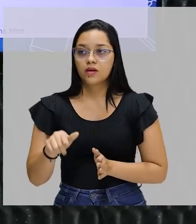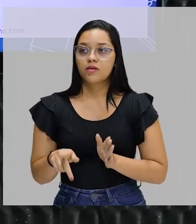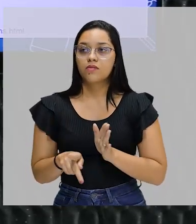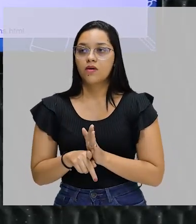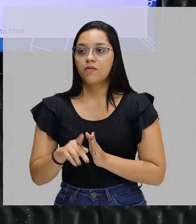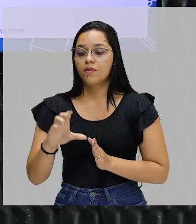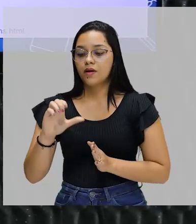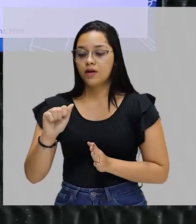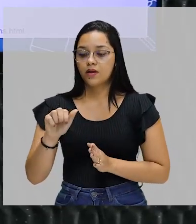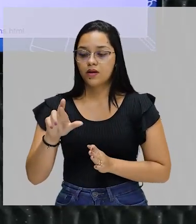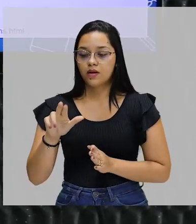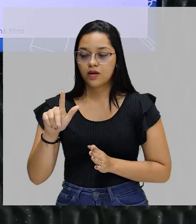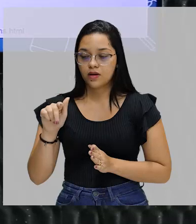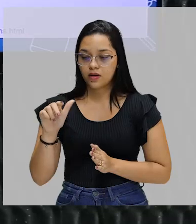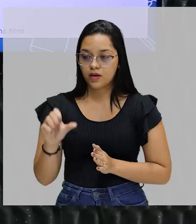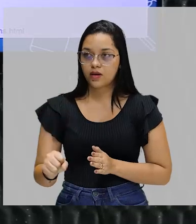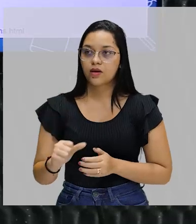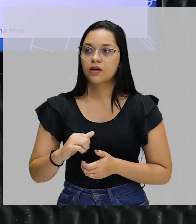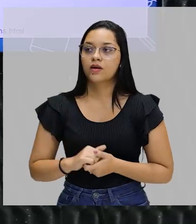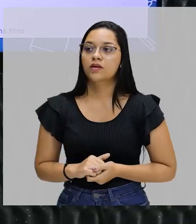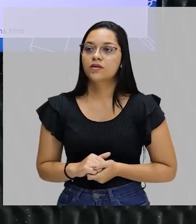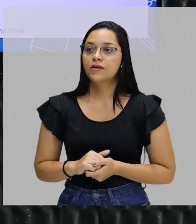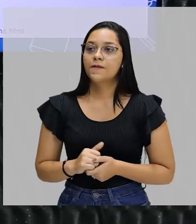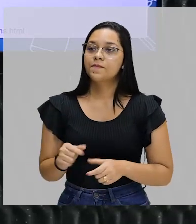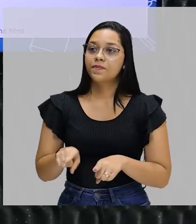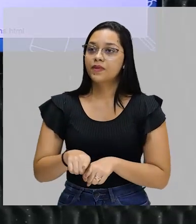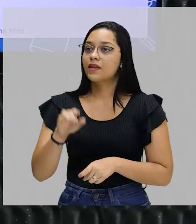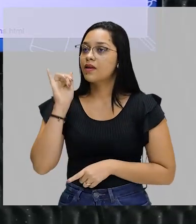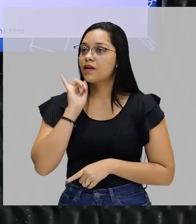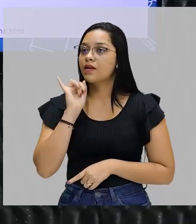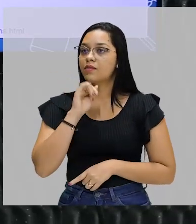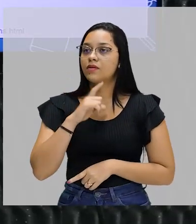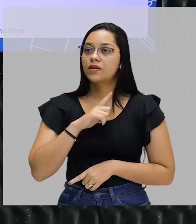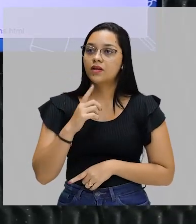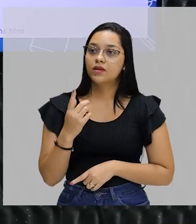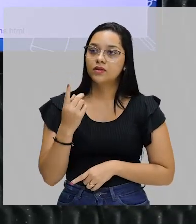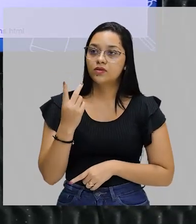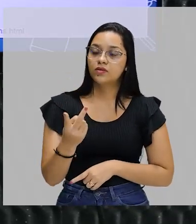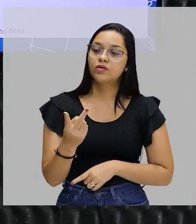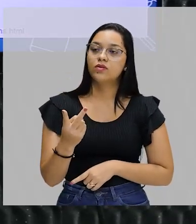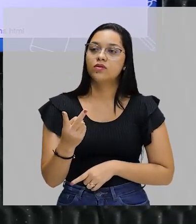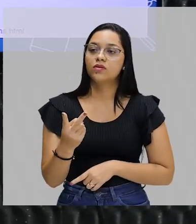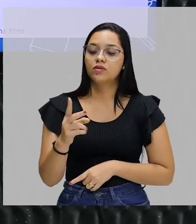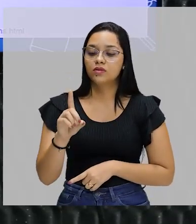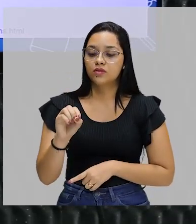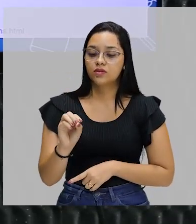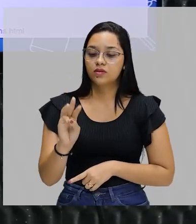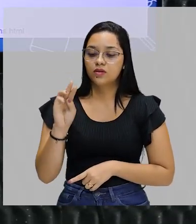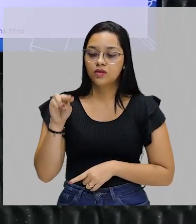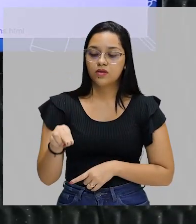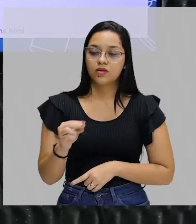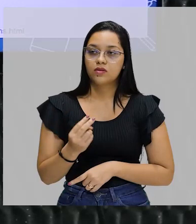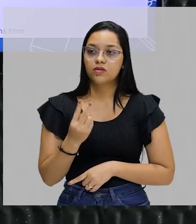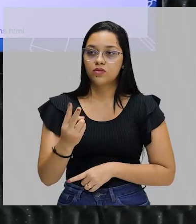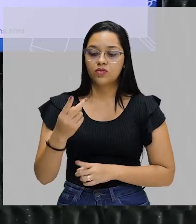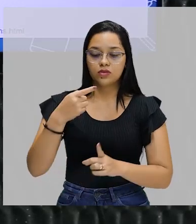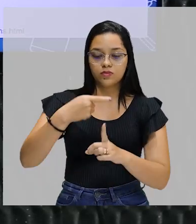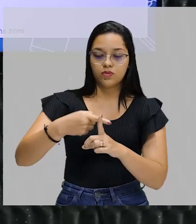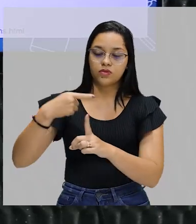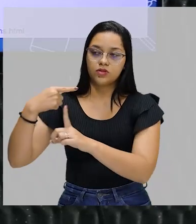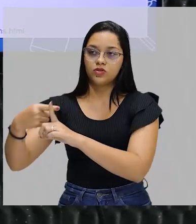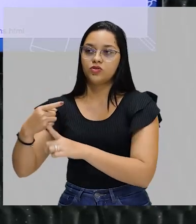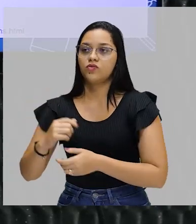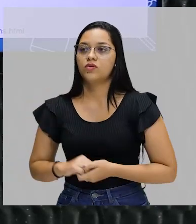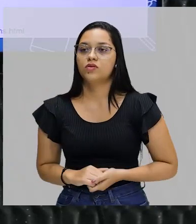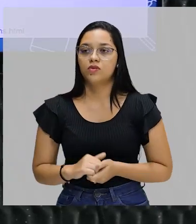cargas elétricas, tá ok? E, por exemplo, nós temos duas partículas down, então são duas positivas.